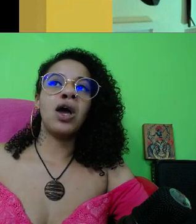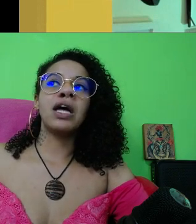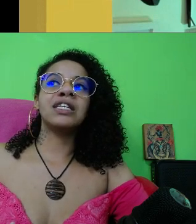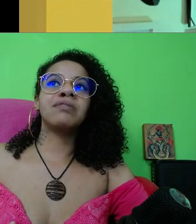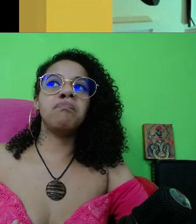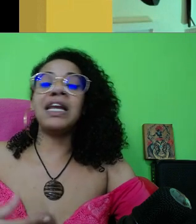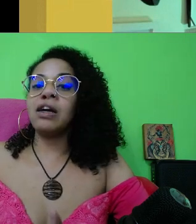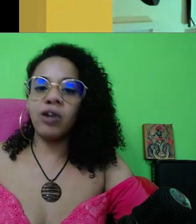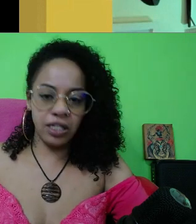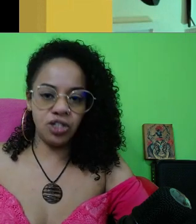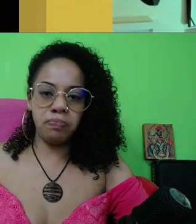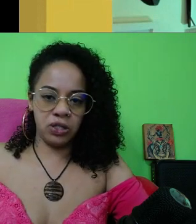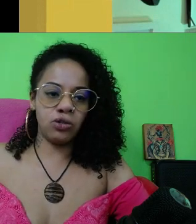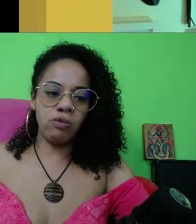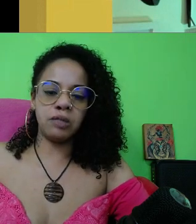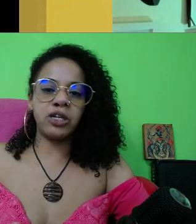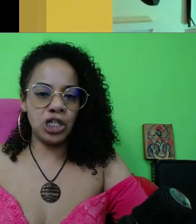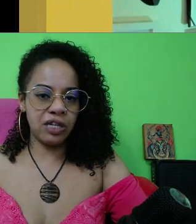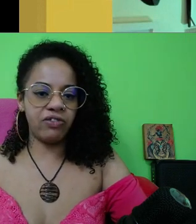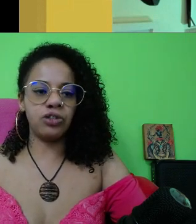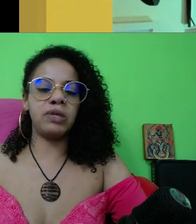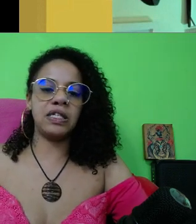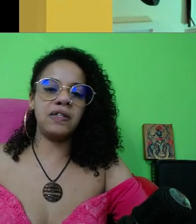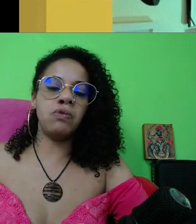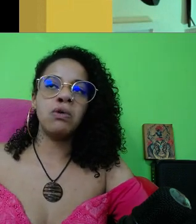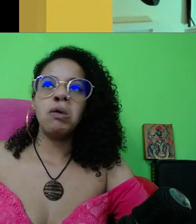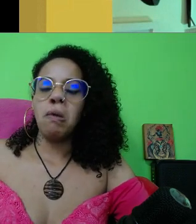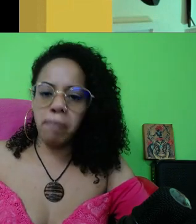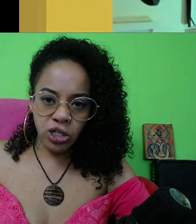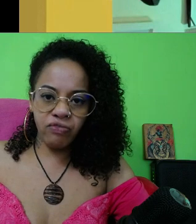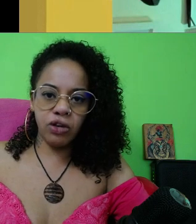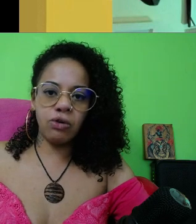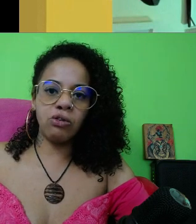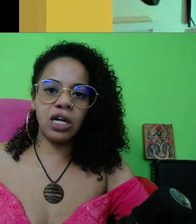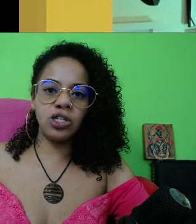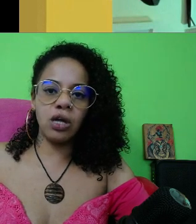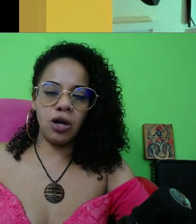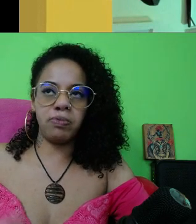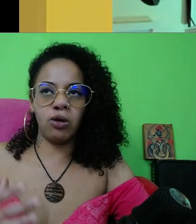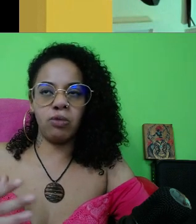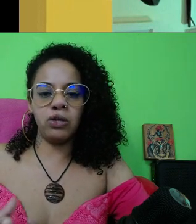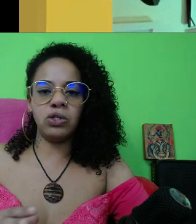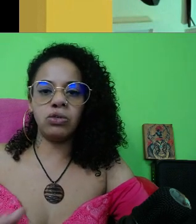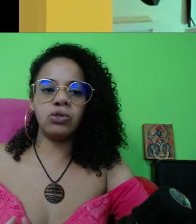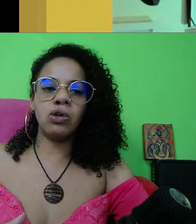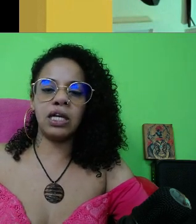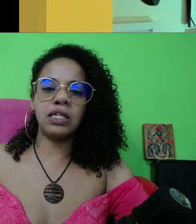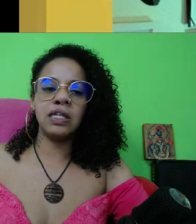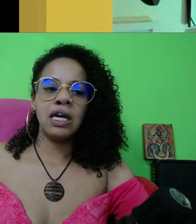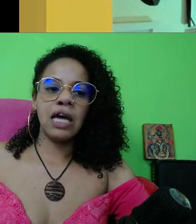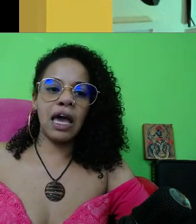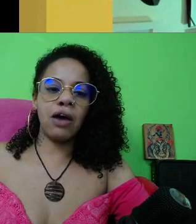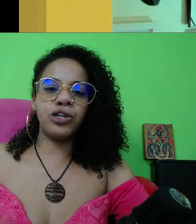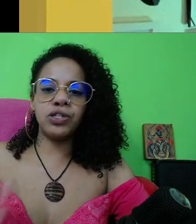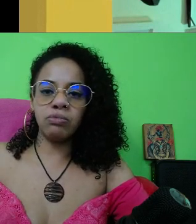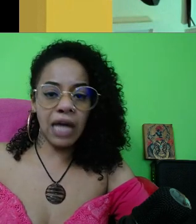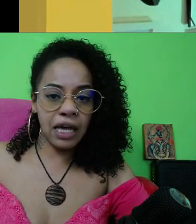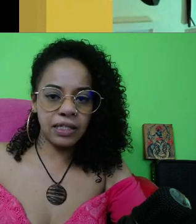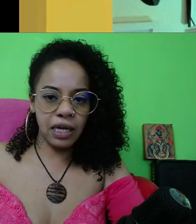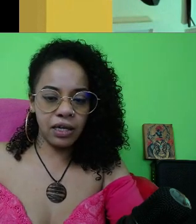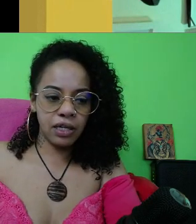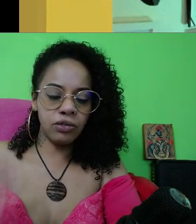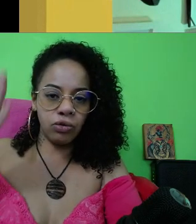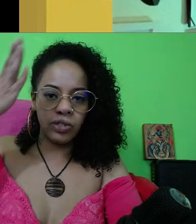envolvem milhões de pessoas porque a gente está falando do Brasil pode haver o contraditório pelo menos isso nos rolês é